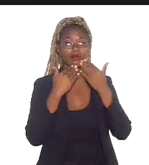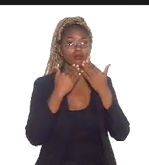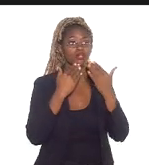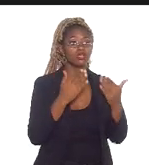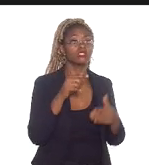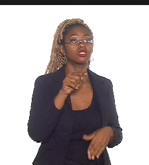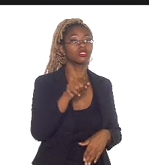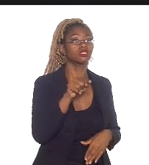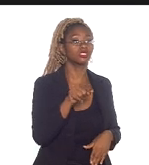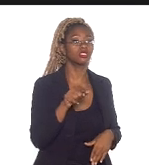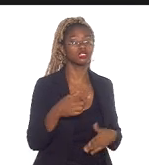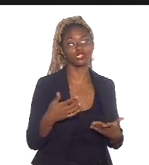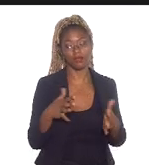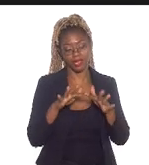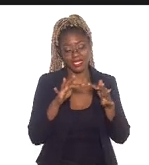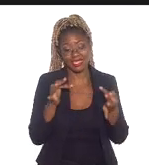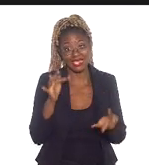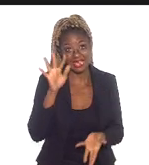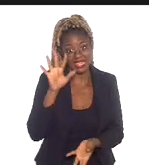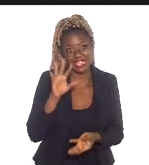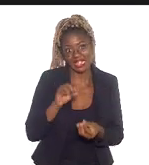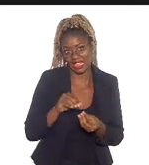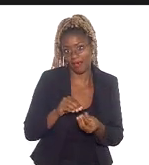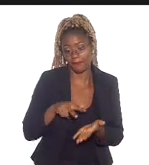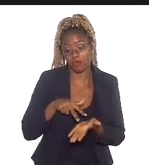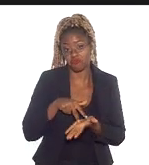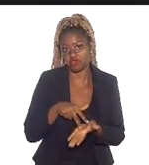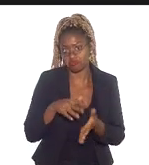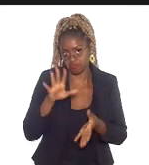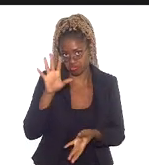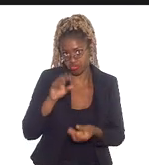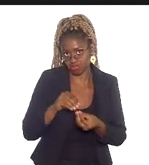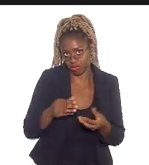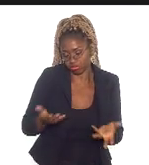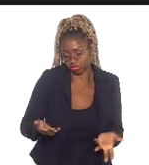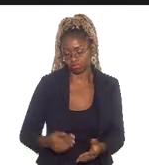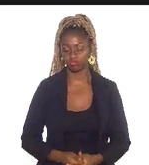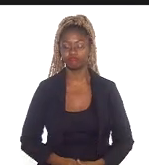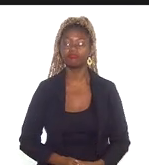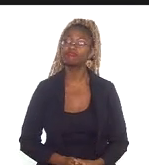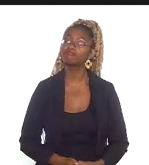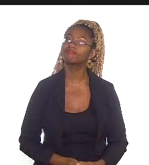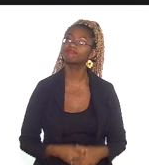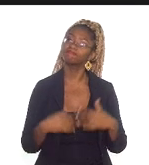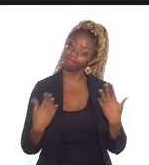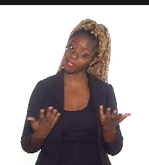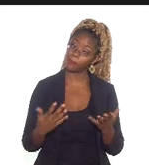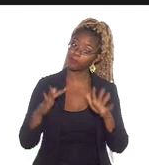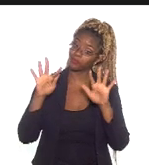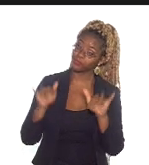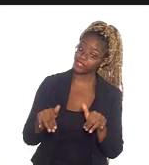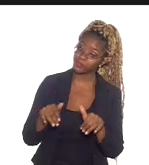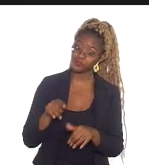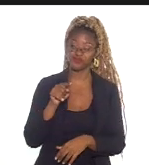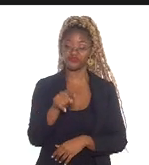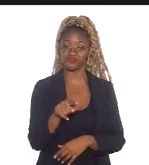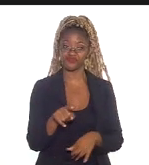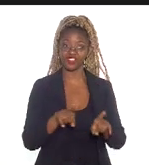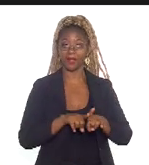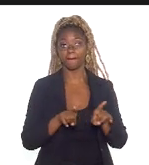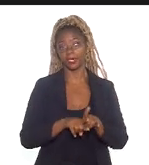uma forma mais simplificada e consolidada. Por fim, atendendo também